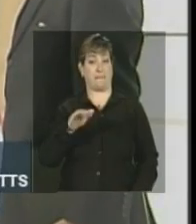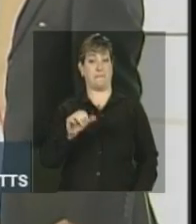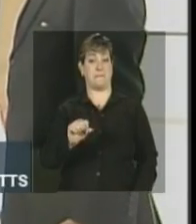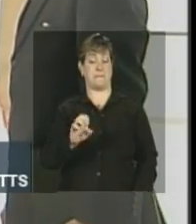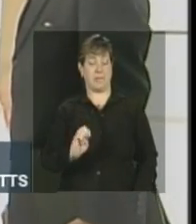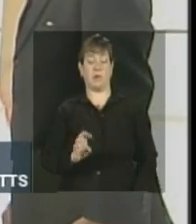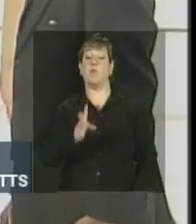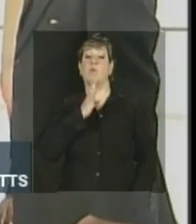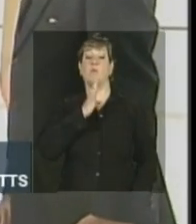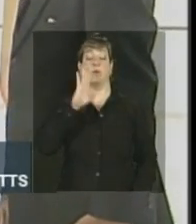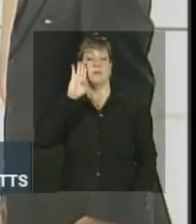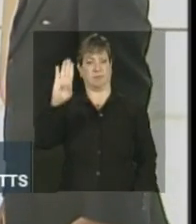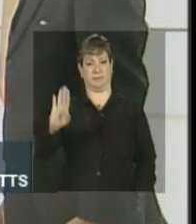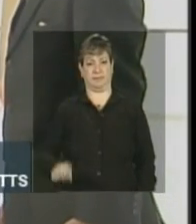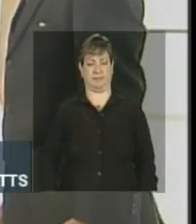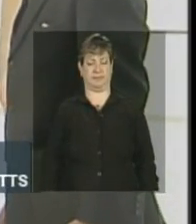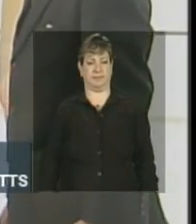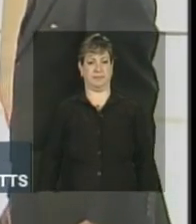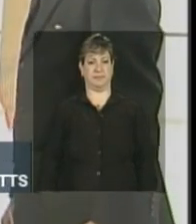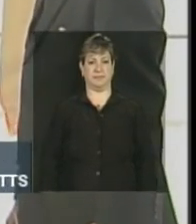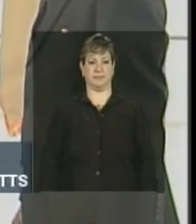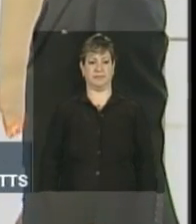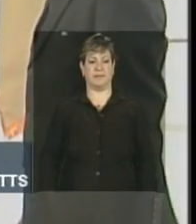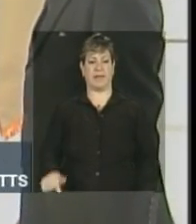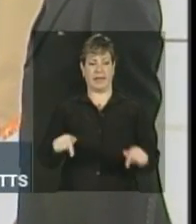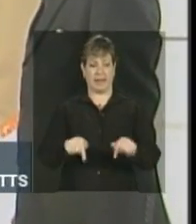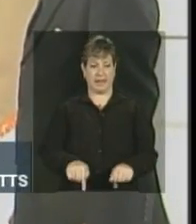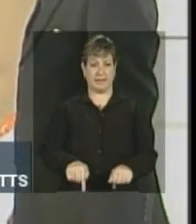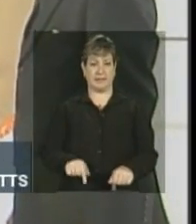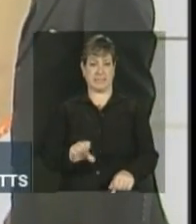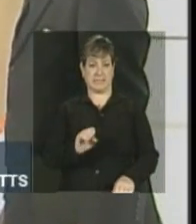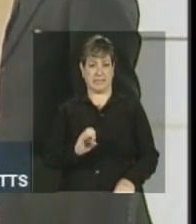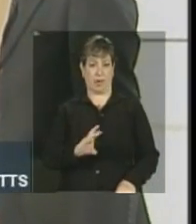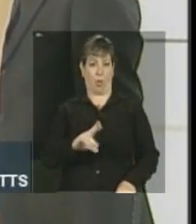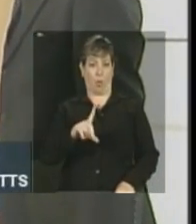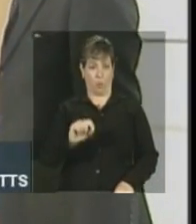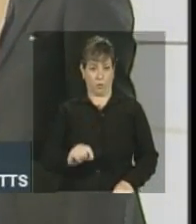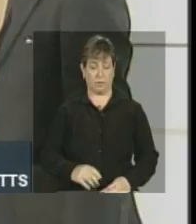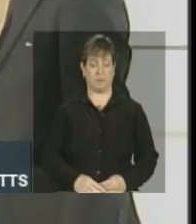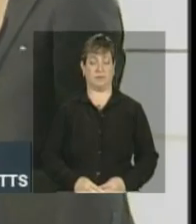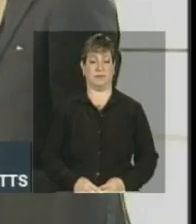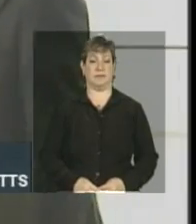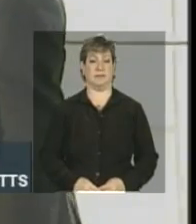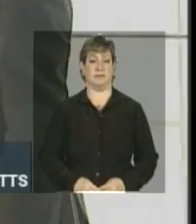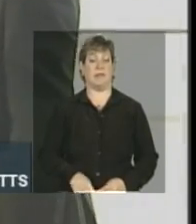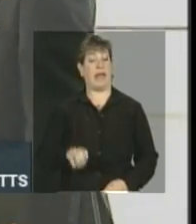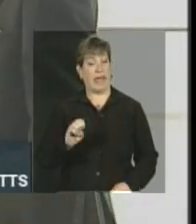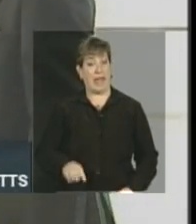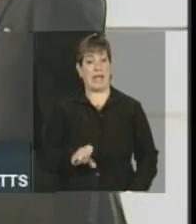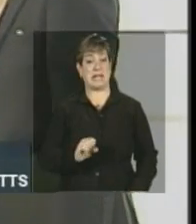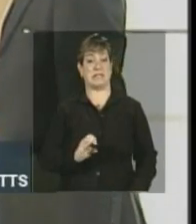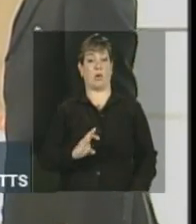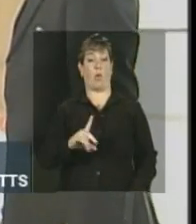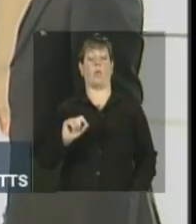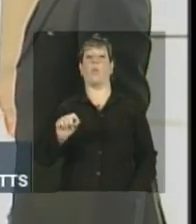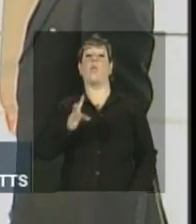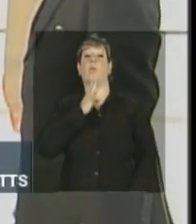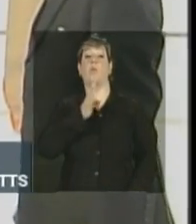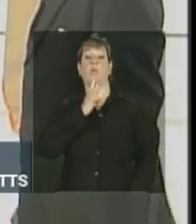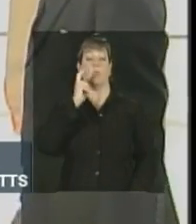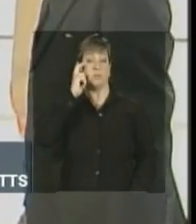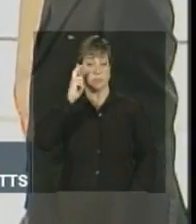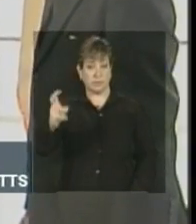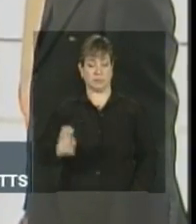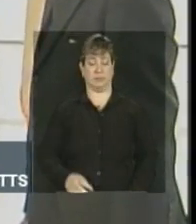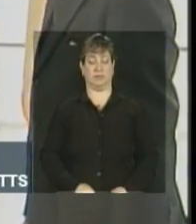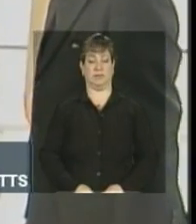no conhecimento. Is predicated on knowledge. Este século, the 21st century, é o século em que o conhecimento, is